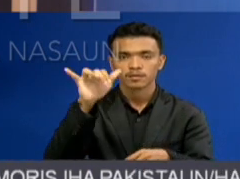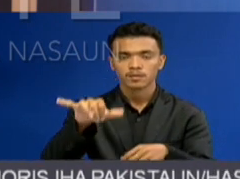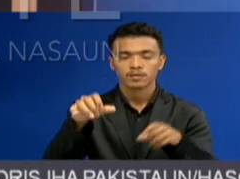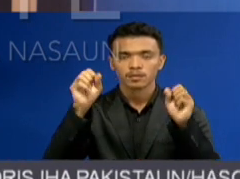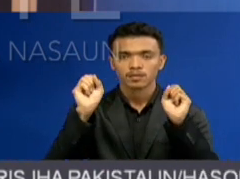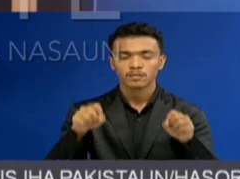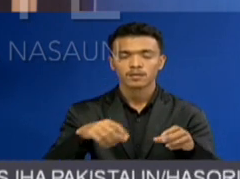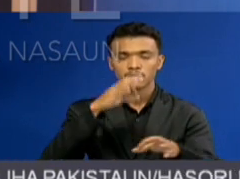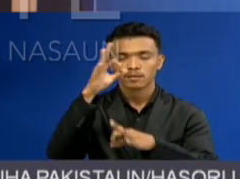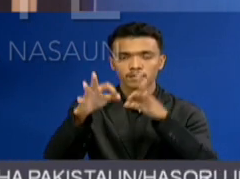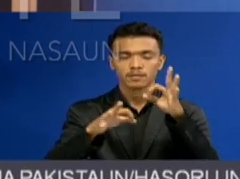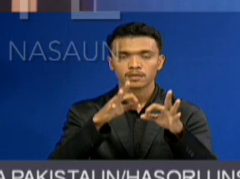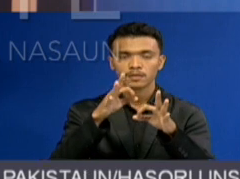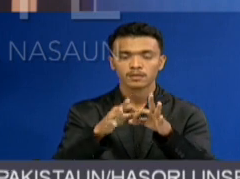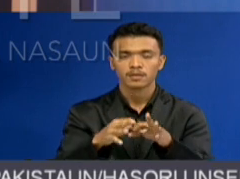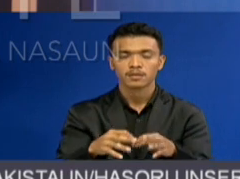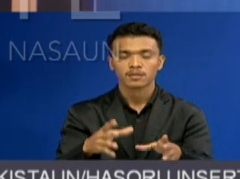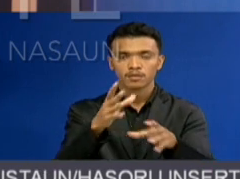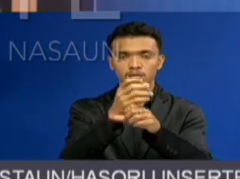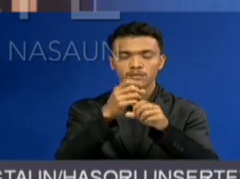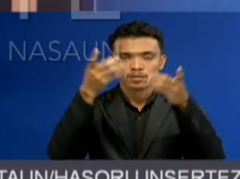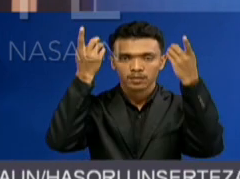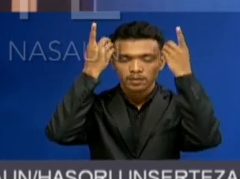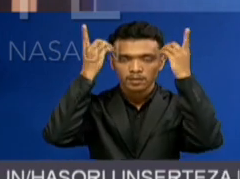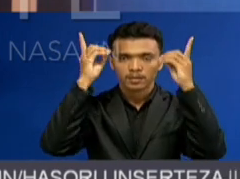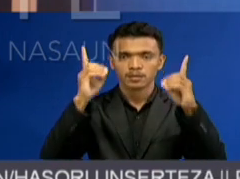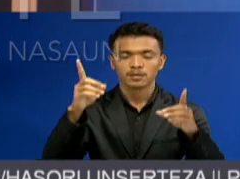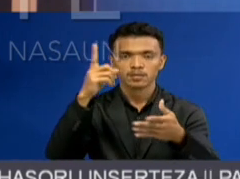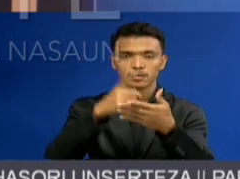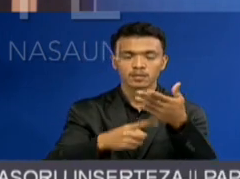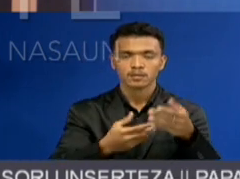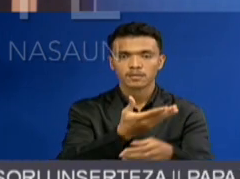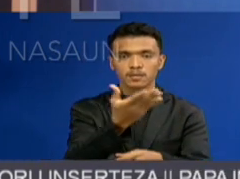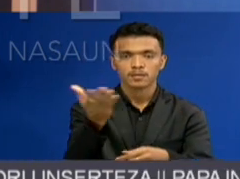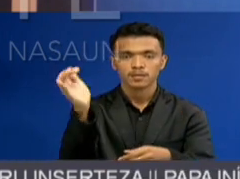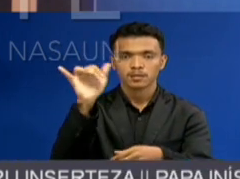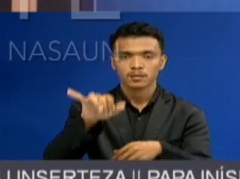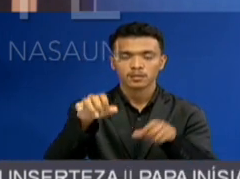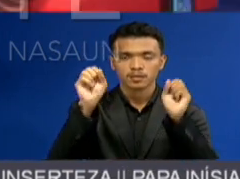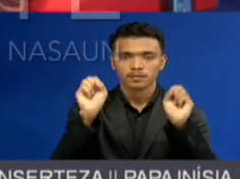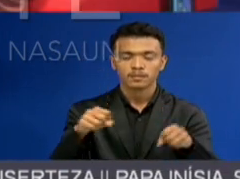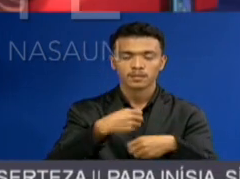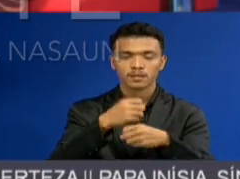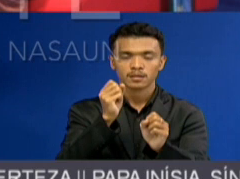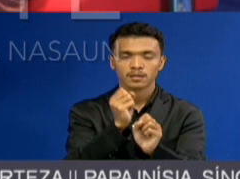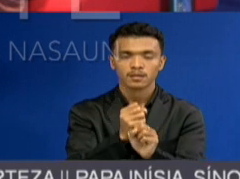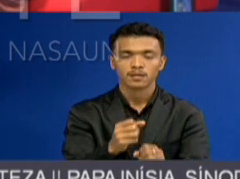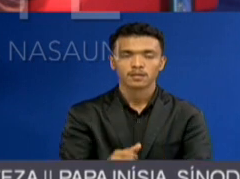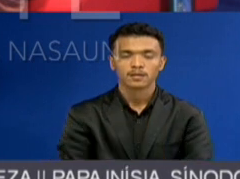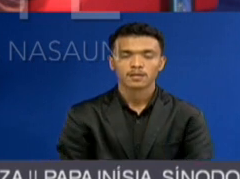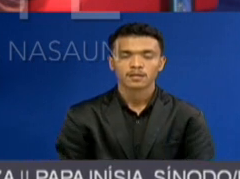iha fieranka brani atu bele foti decisão qualquer saire det mas sira mos bele halu. Estratégia